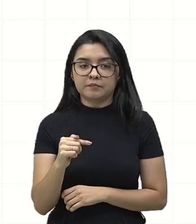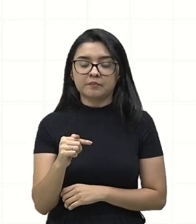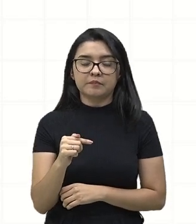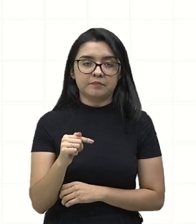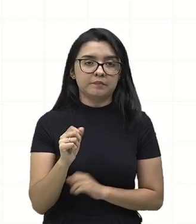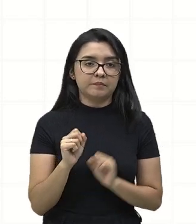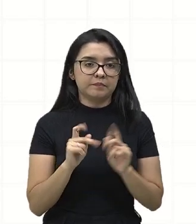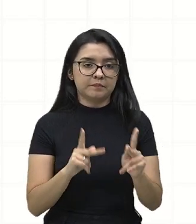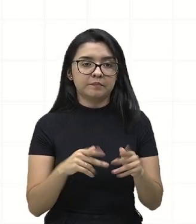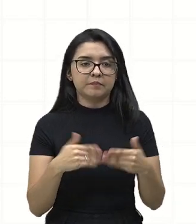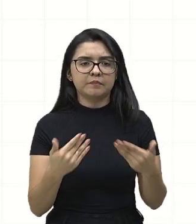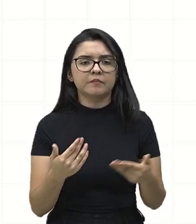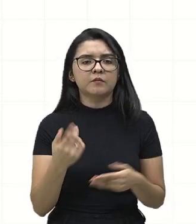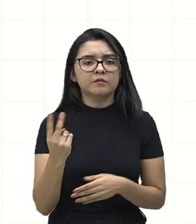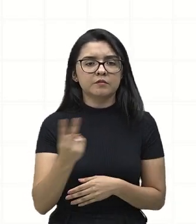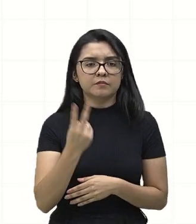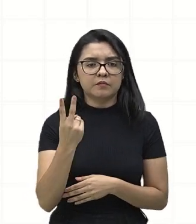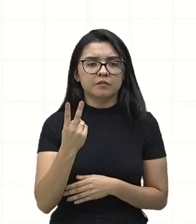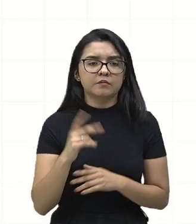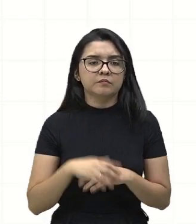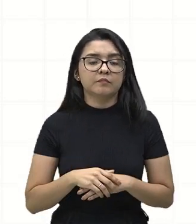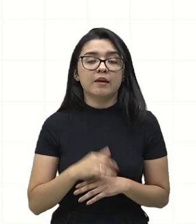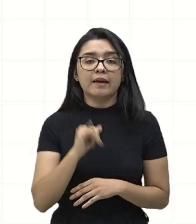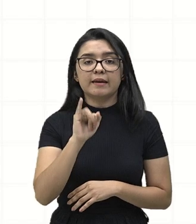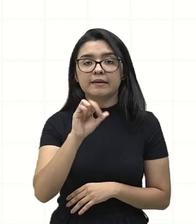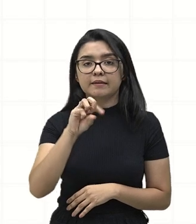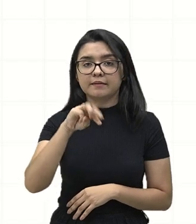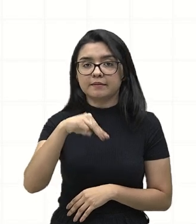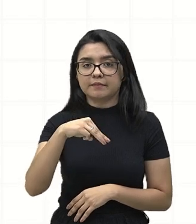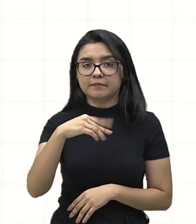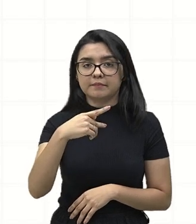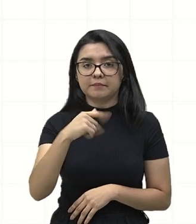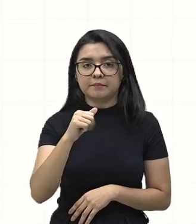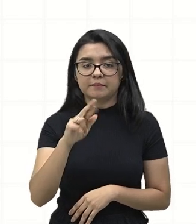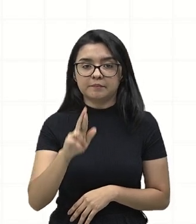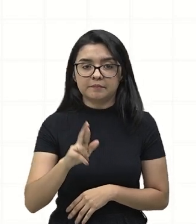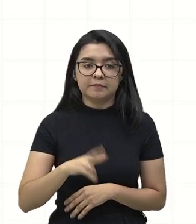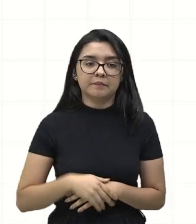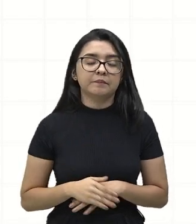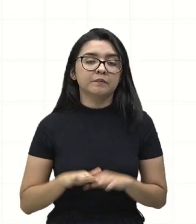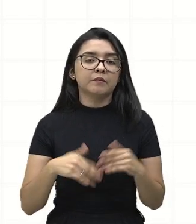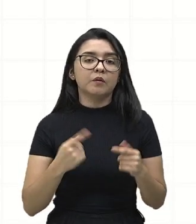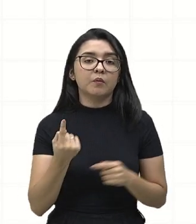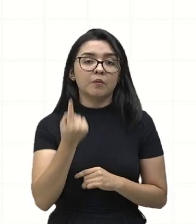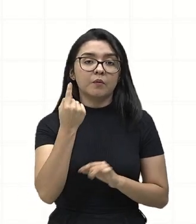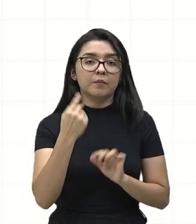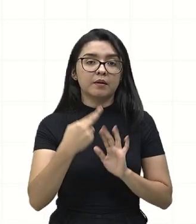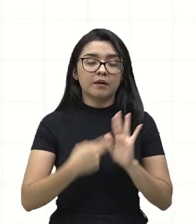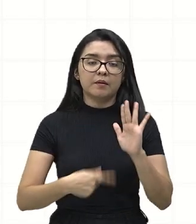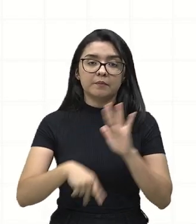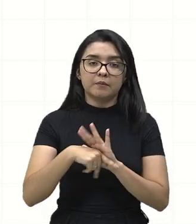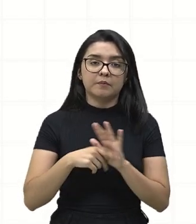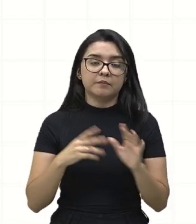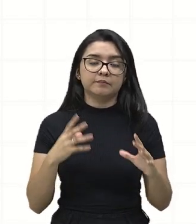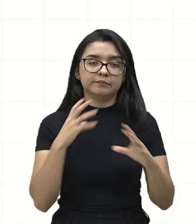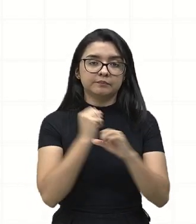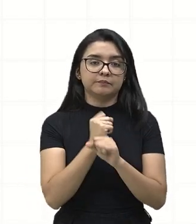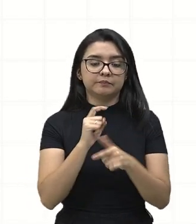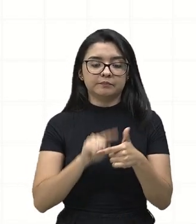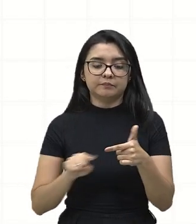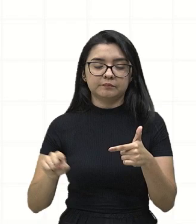1.687. Esse valor, ele é ímpar. Então, um dos critérios de divisibilidade